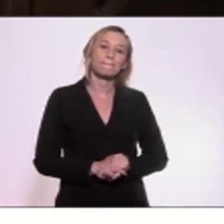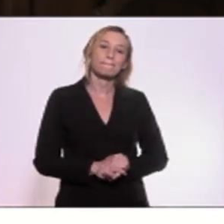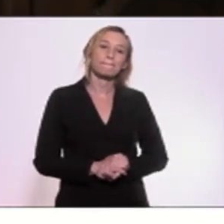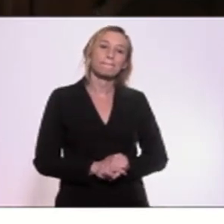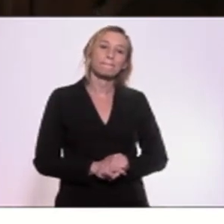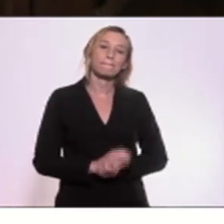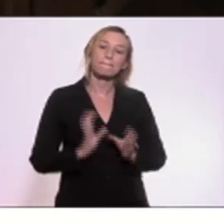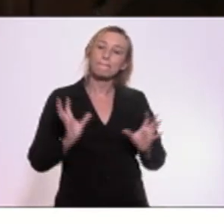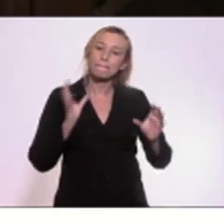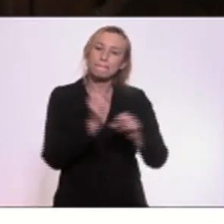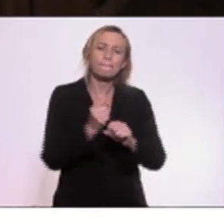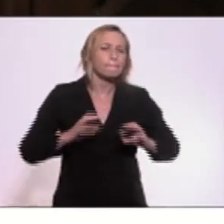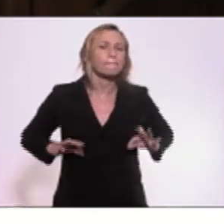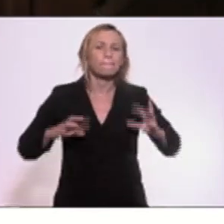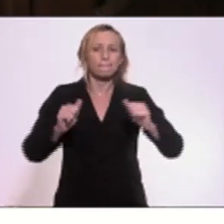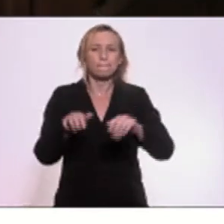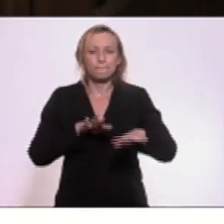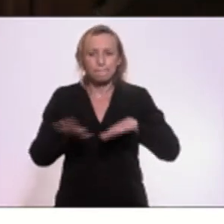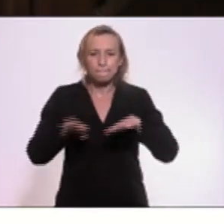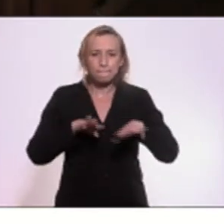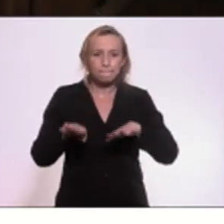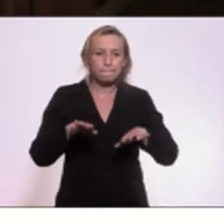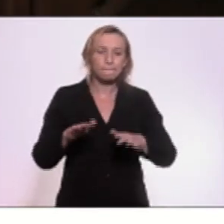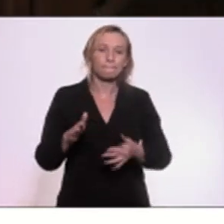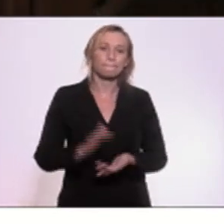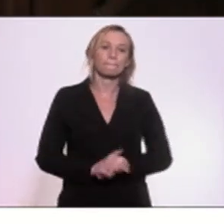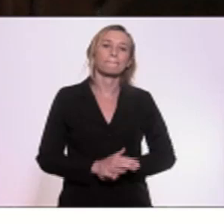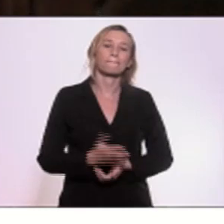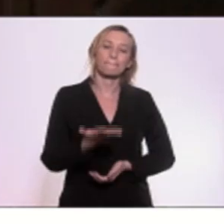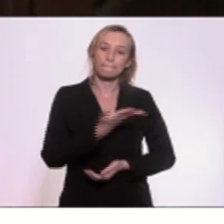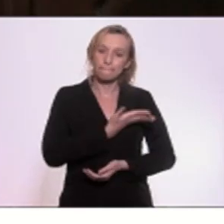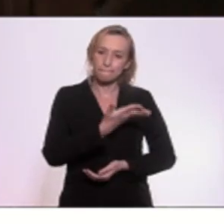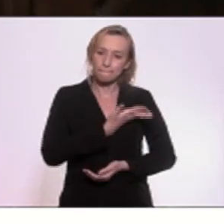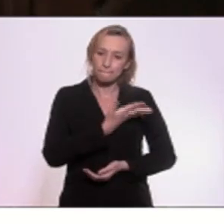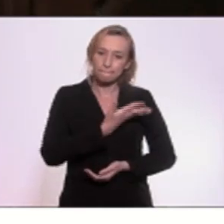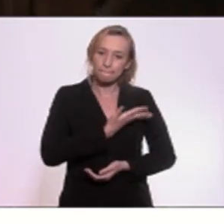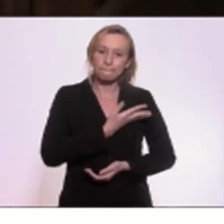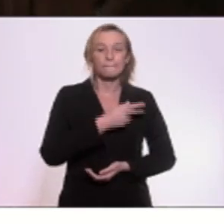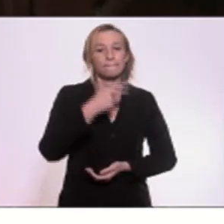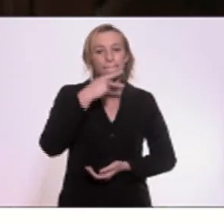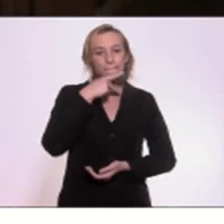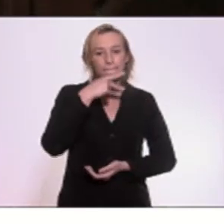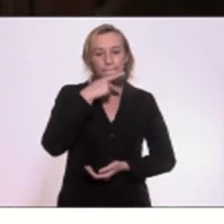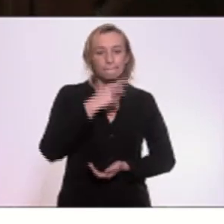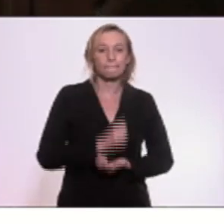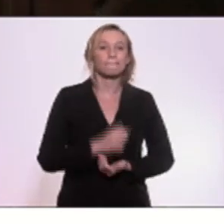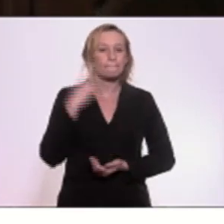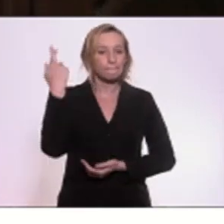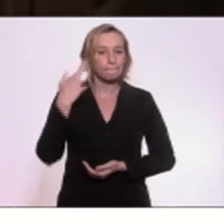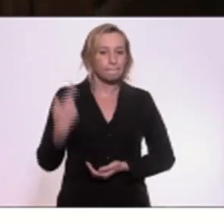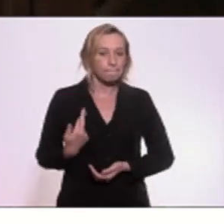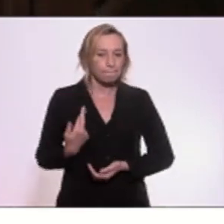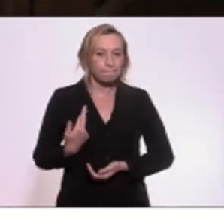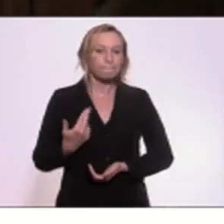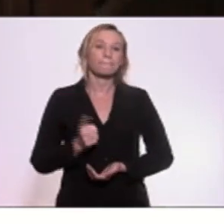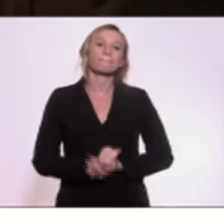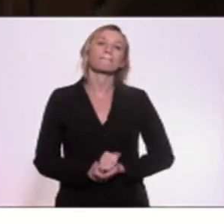as manifestações das minhas companheiras de partido, Renata